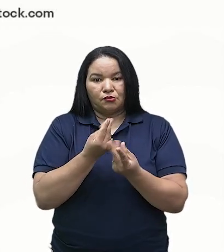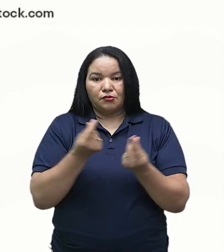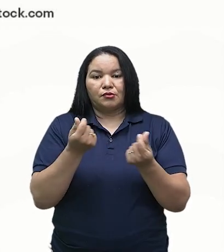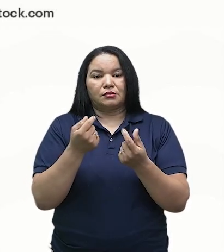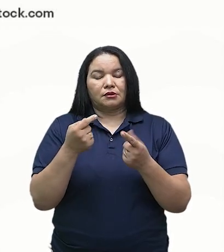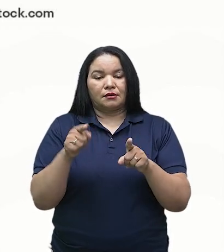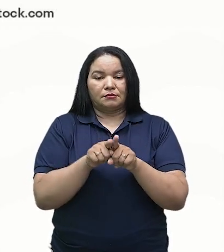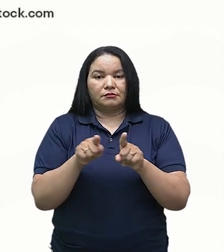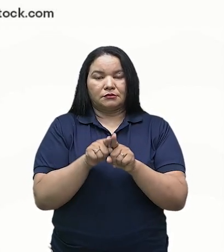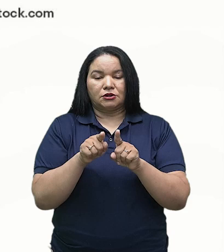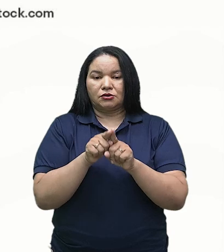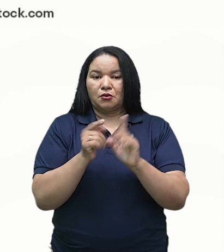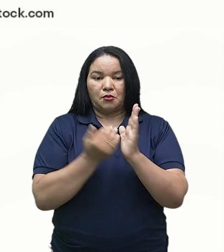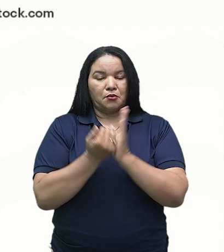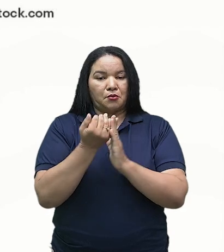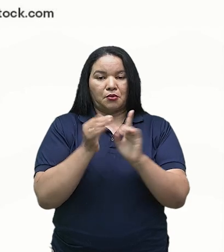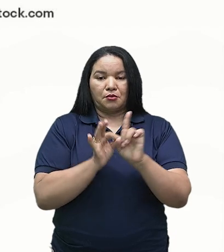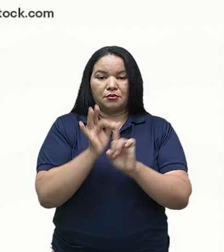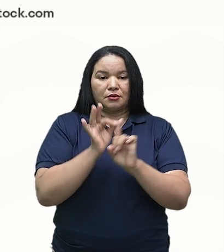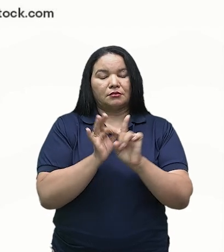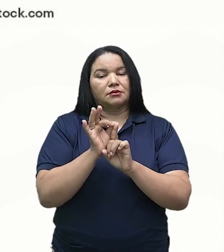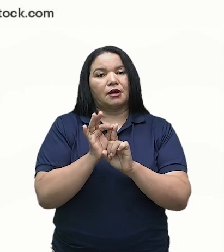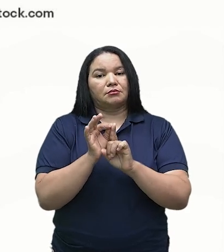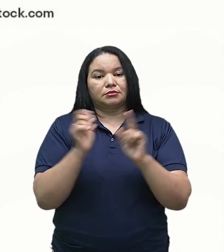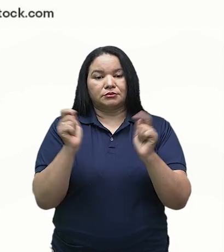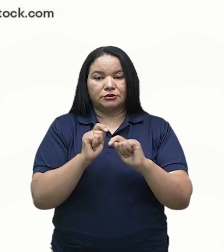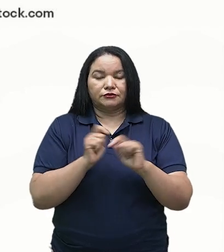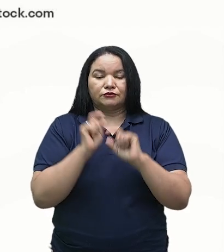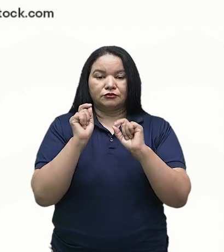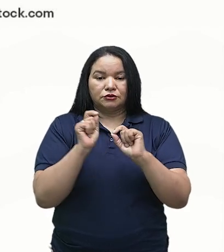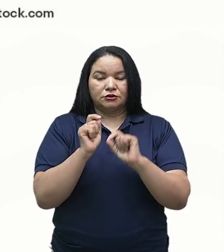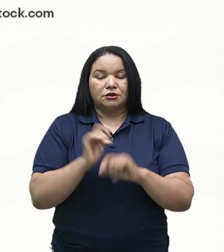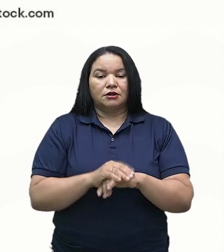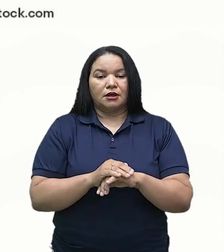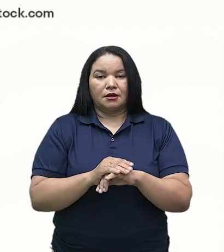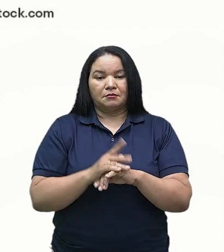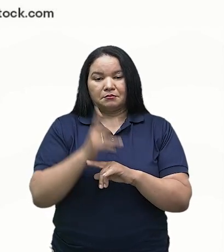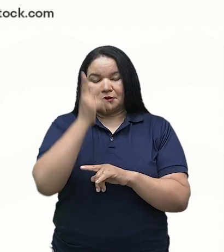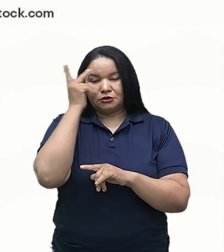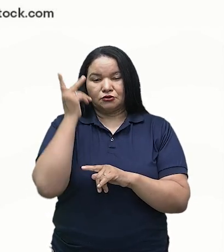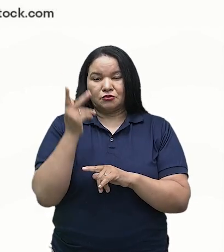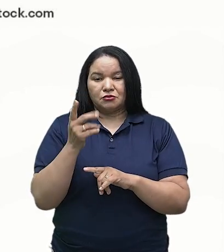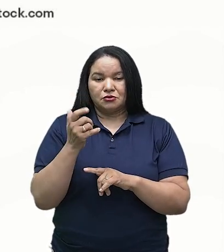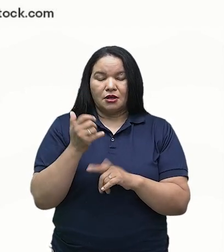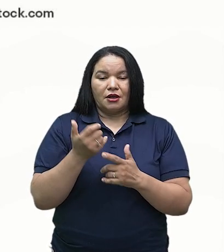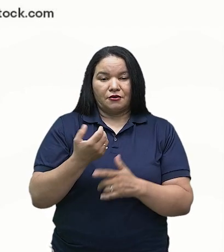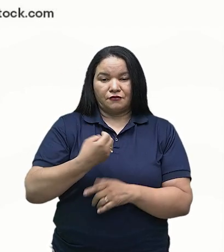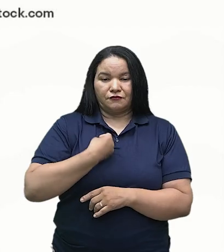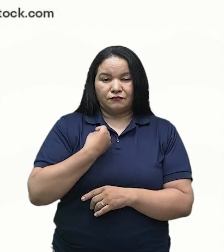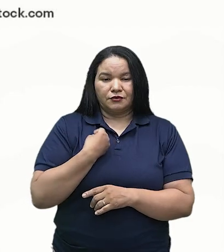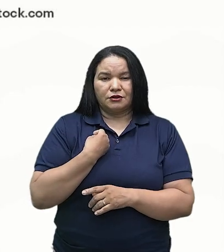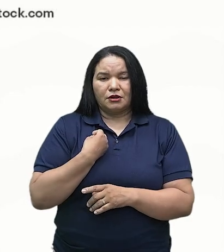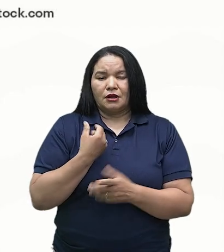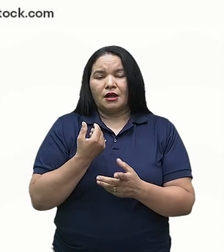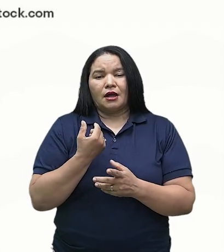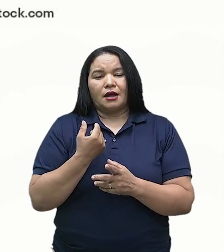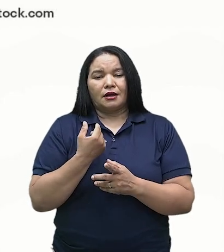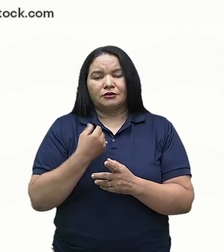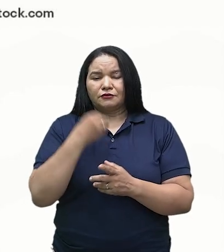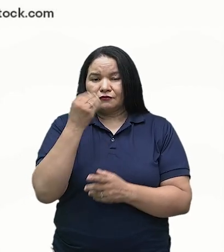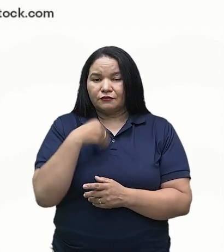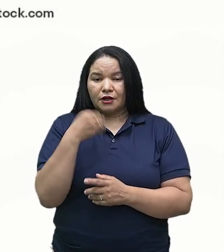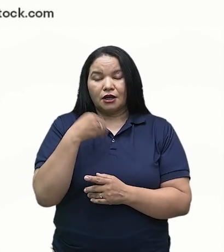são temperaturas muito elevadas que podem levar até pessoas em situações mais vulneráveis à